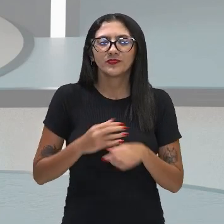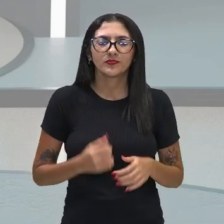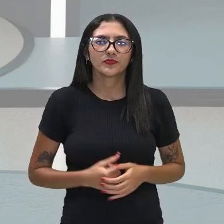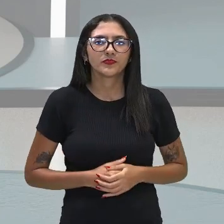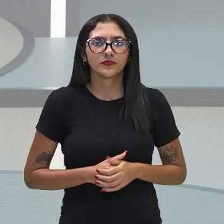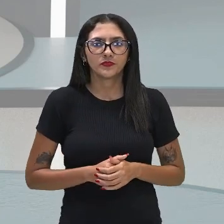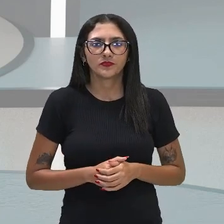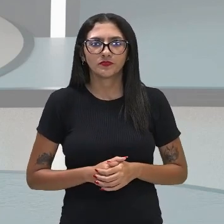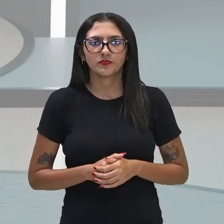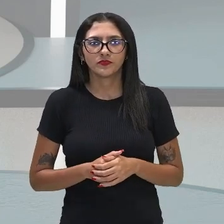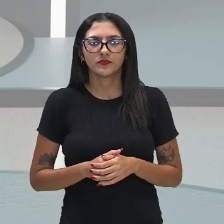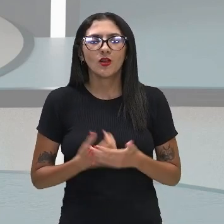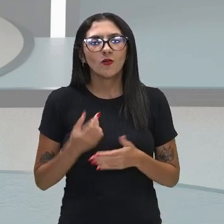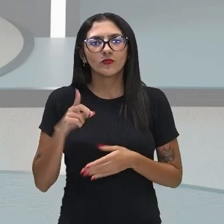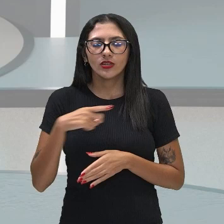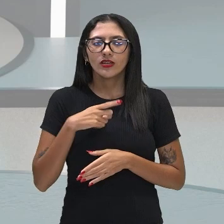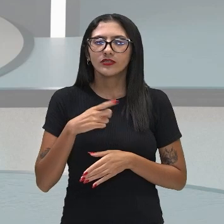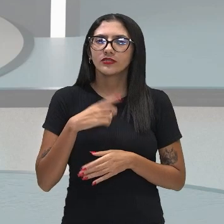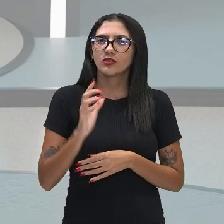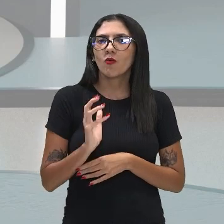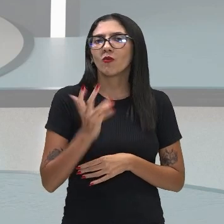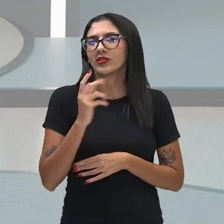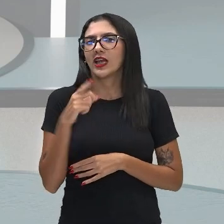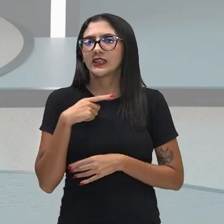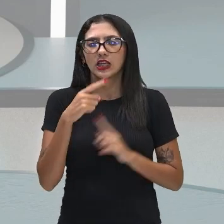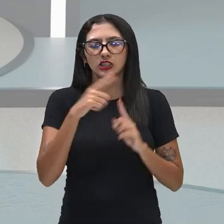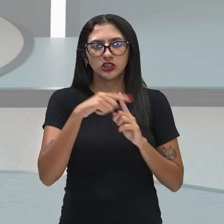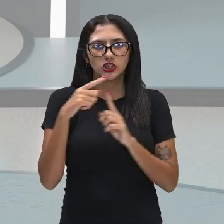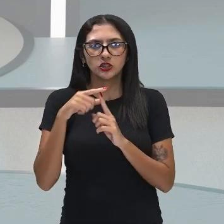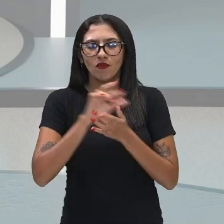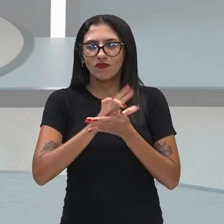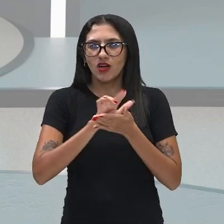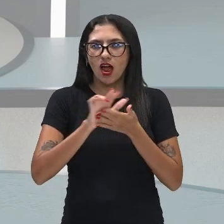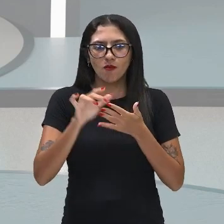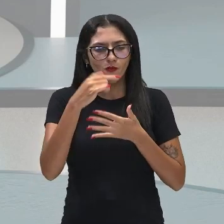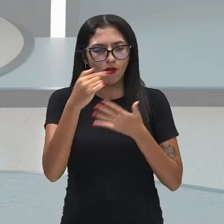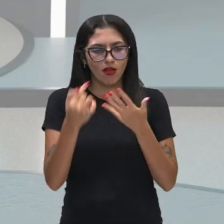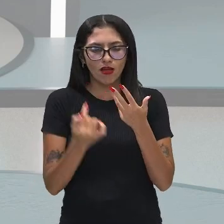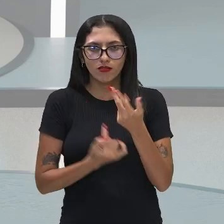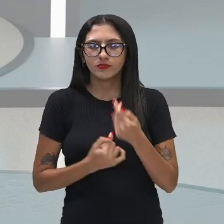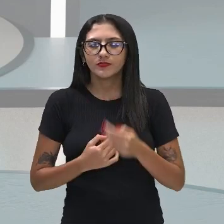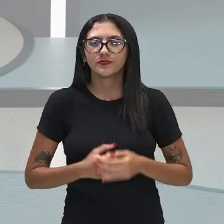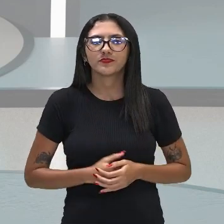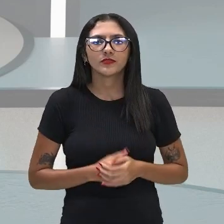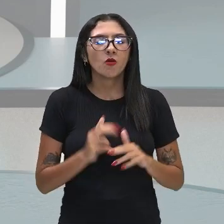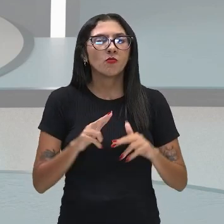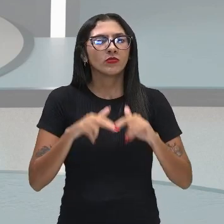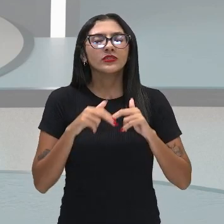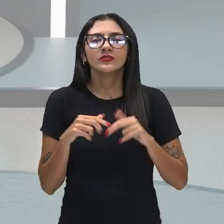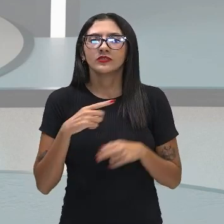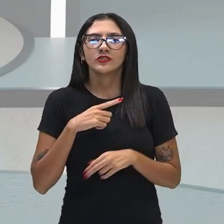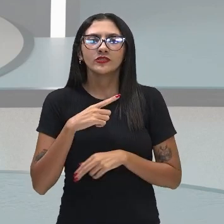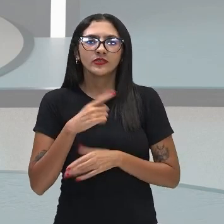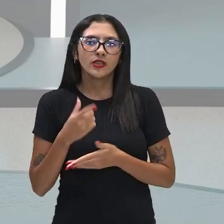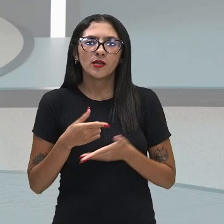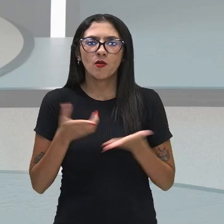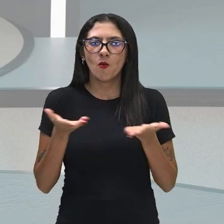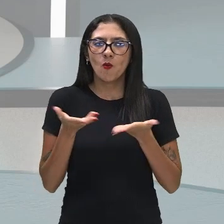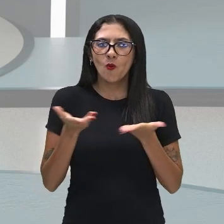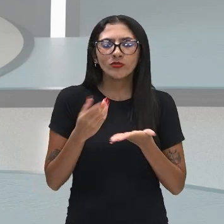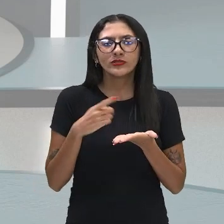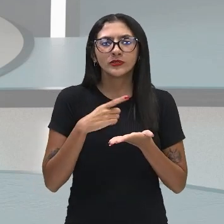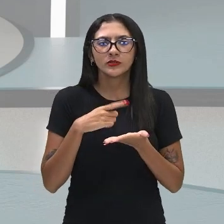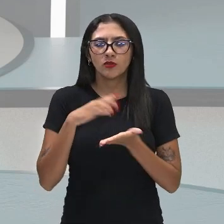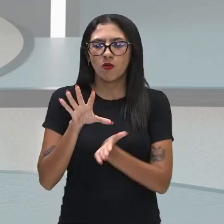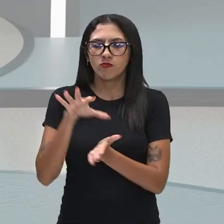o que acontece com o uso desses hormônios aí, por isso que existe uma